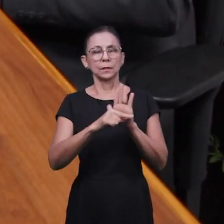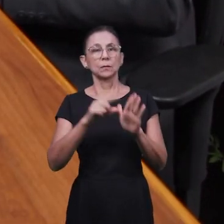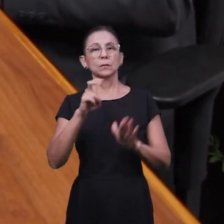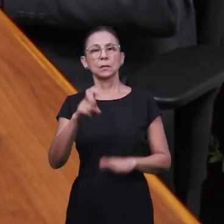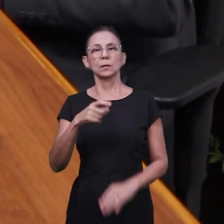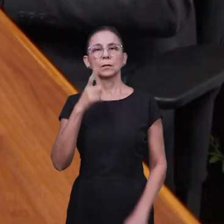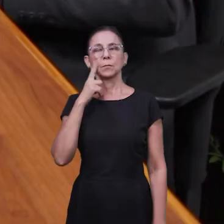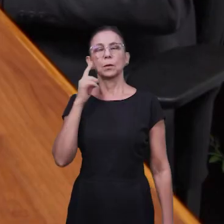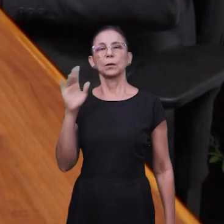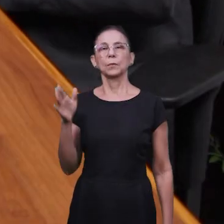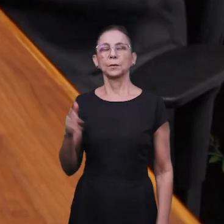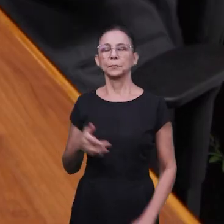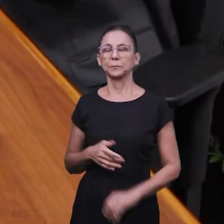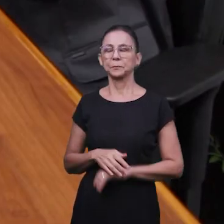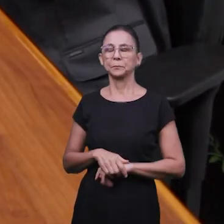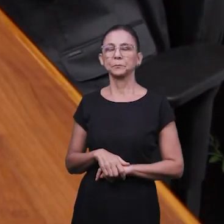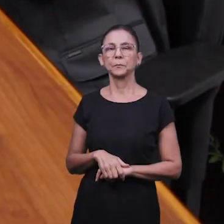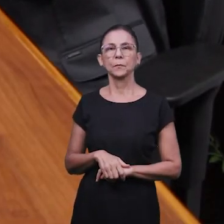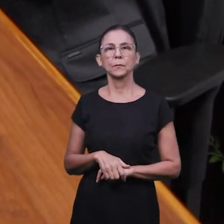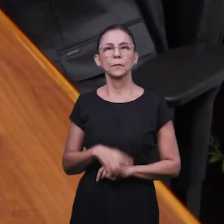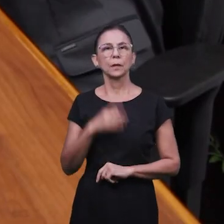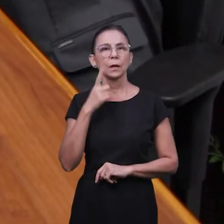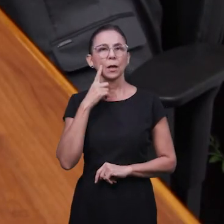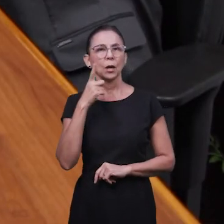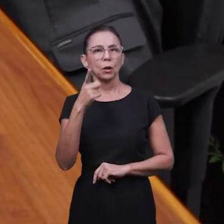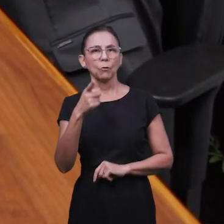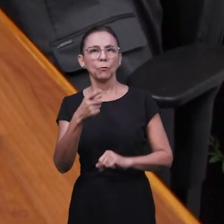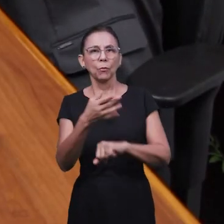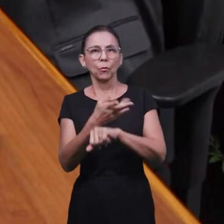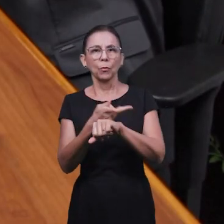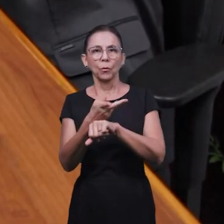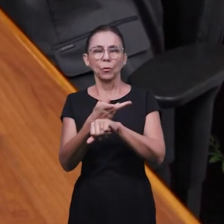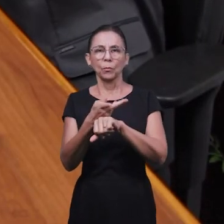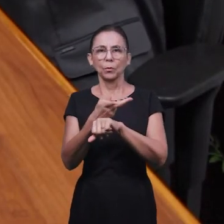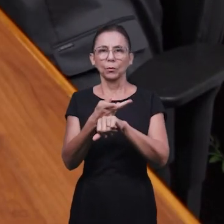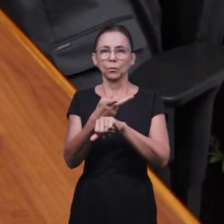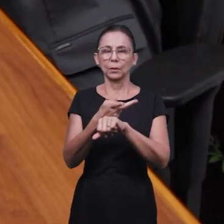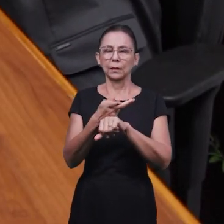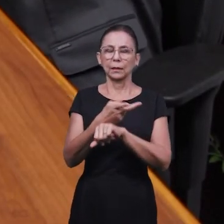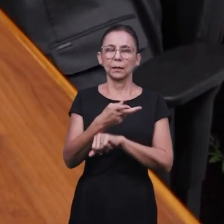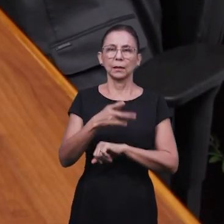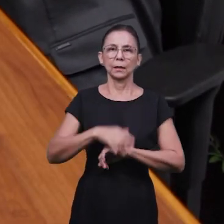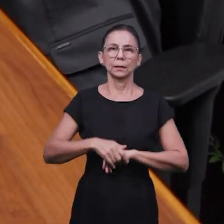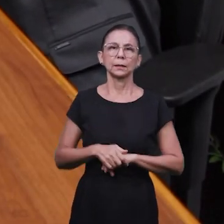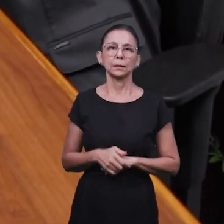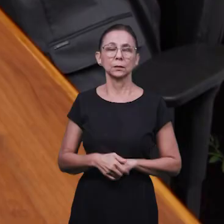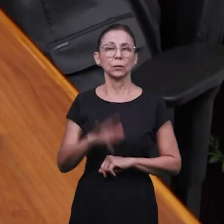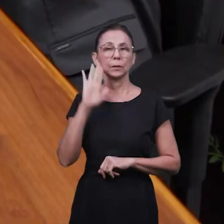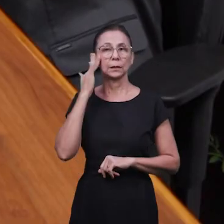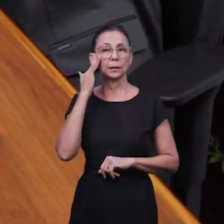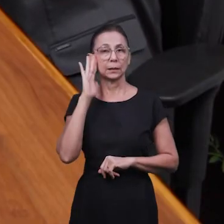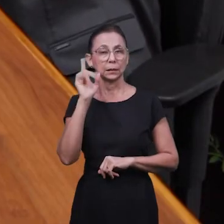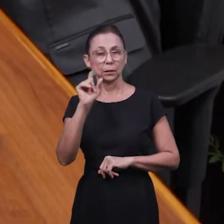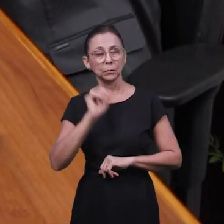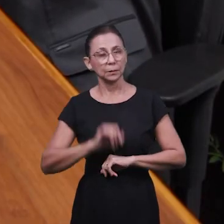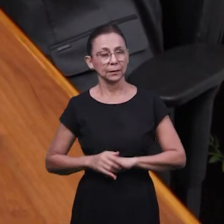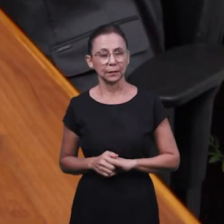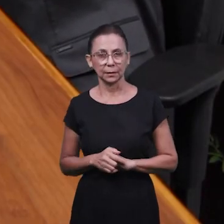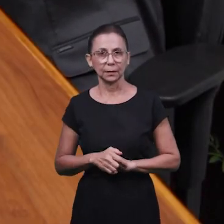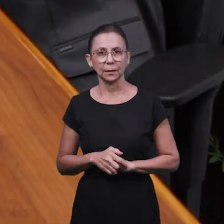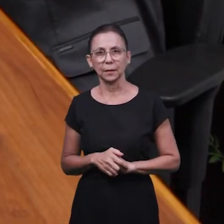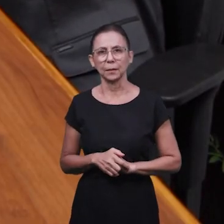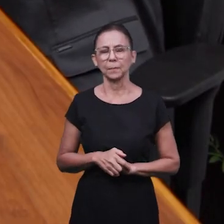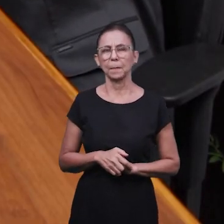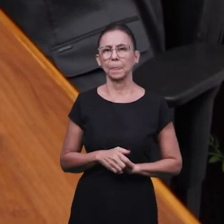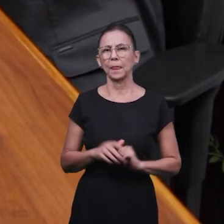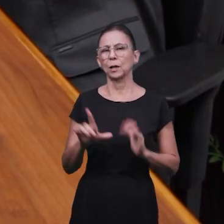Timóteo 2,5. Vamos lá, vamos ver o que aqui diz. Então, pode ir falando enquanto eu acho aqui, e a gente... Lutero, lendo a palavra, ele entendeu o seguinte, que o homem